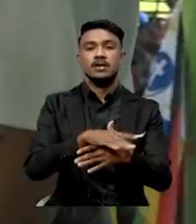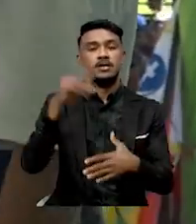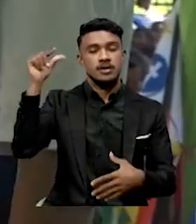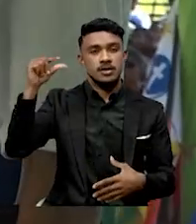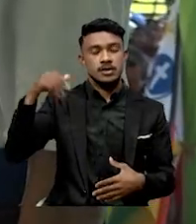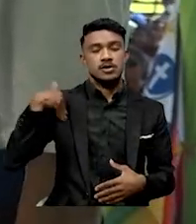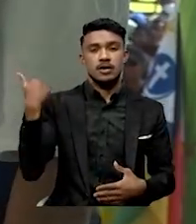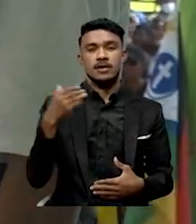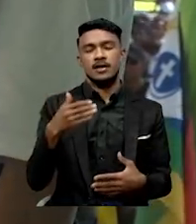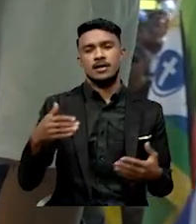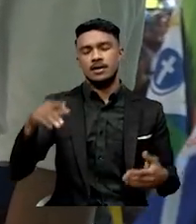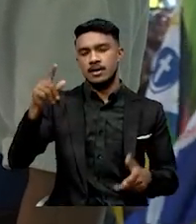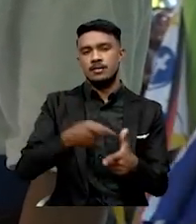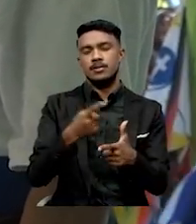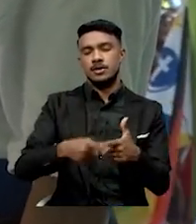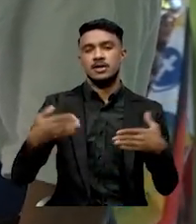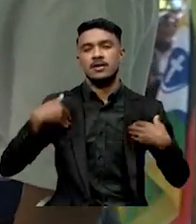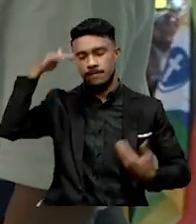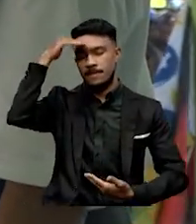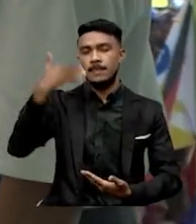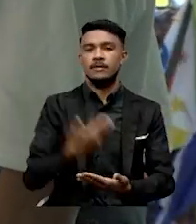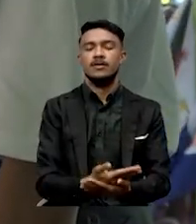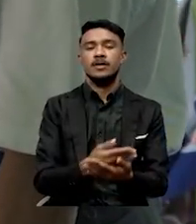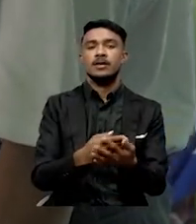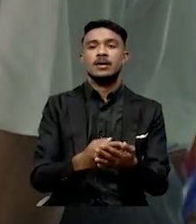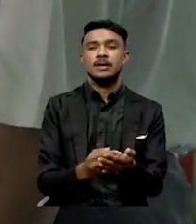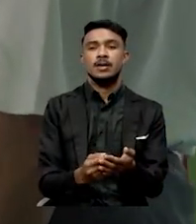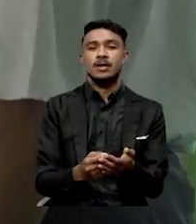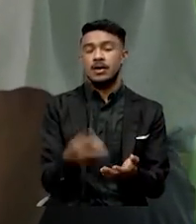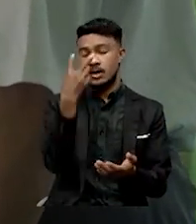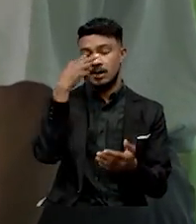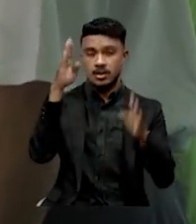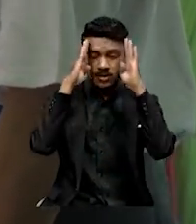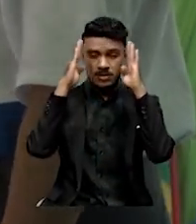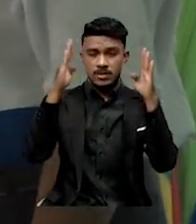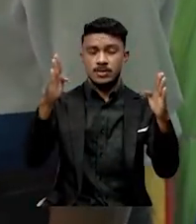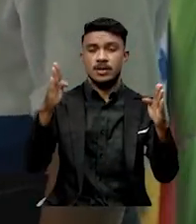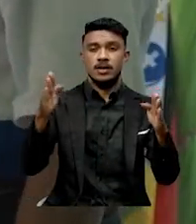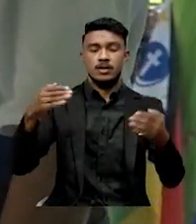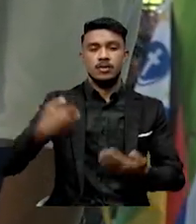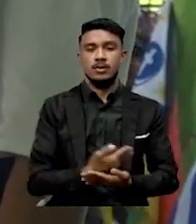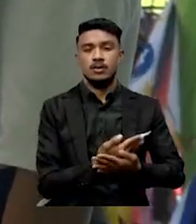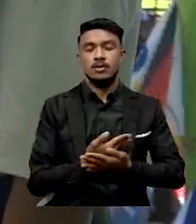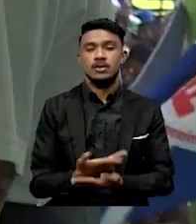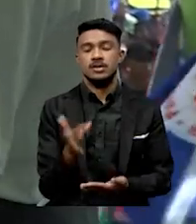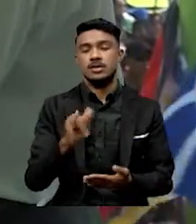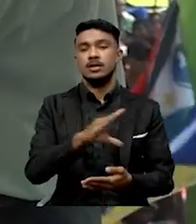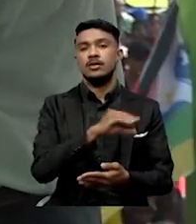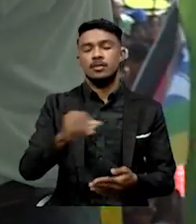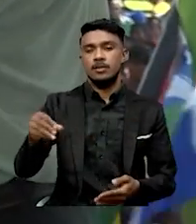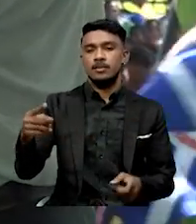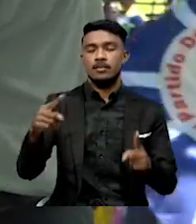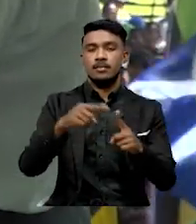oan, tem que preocupar, vai oan será. Tem que preocupar o san, o ansira, o fé. E